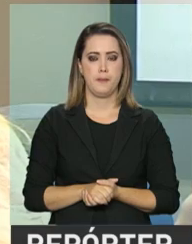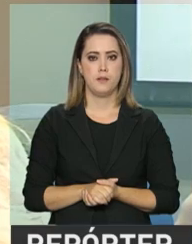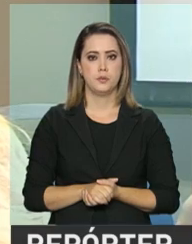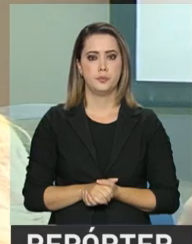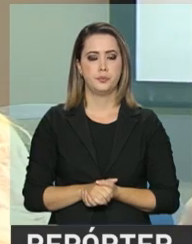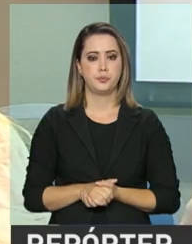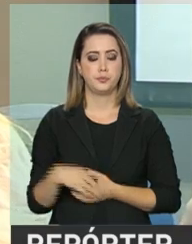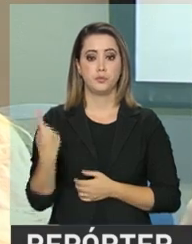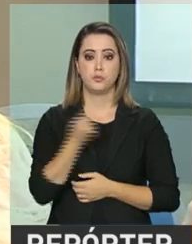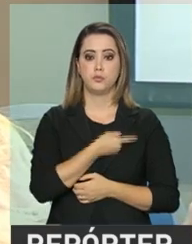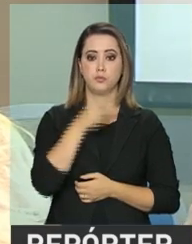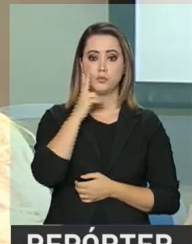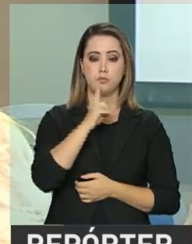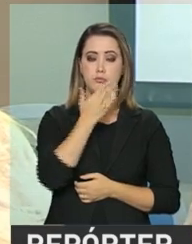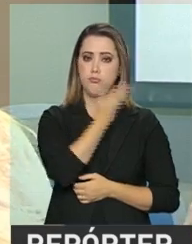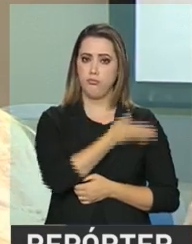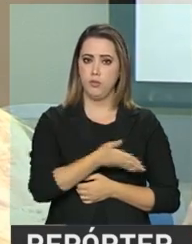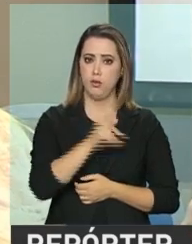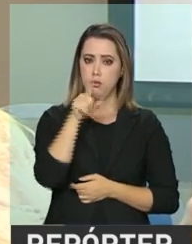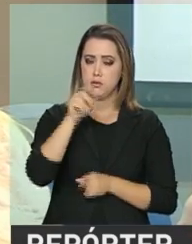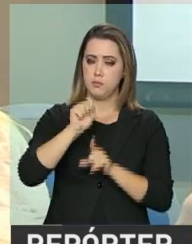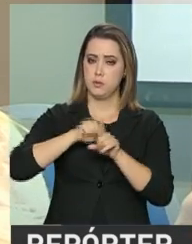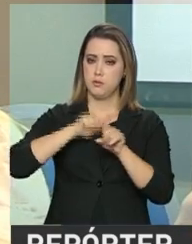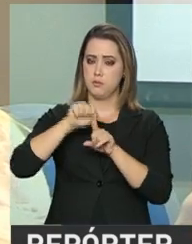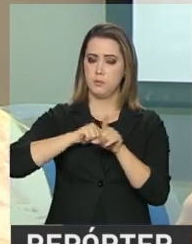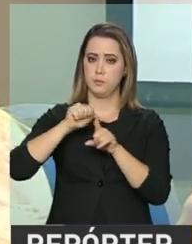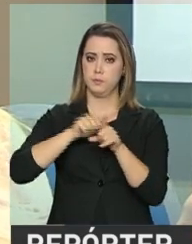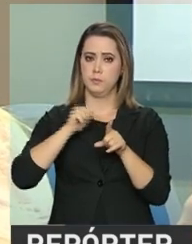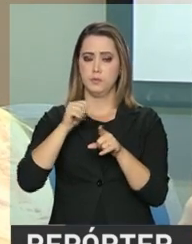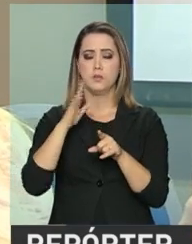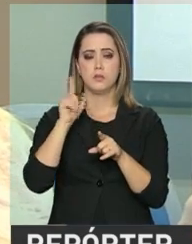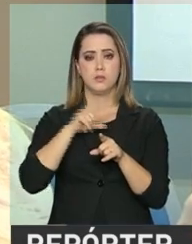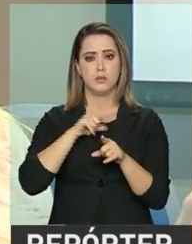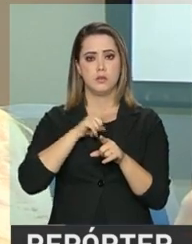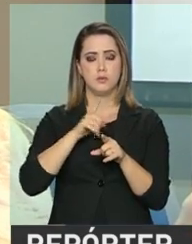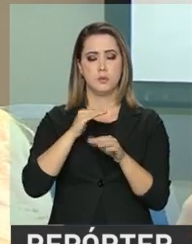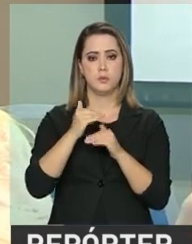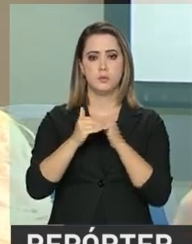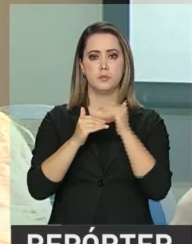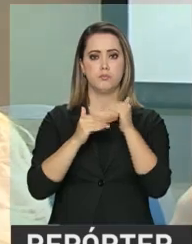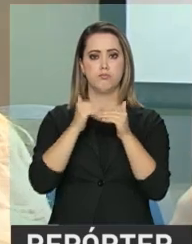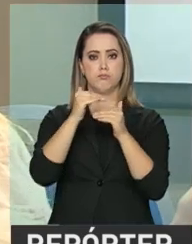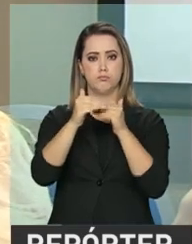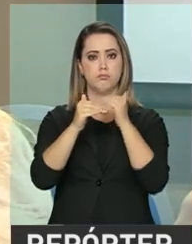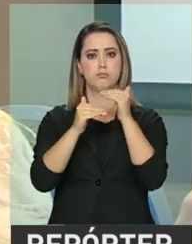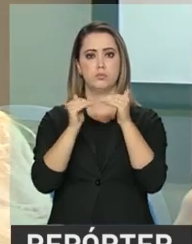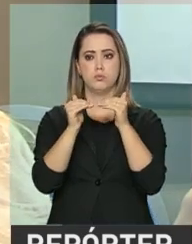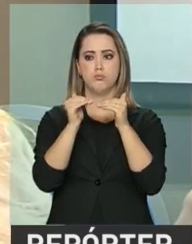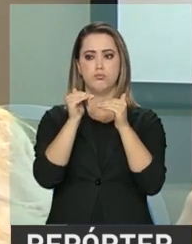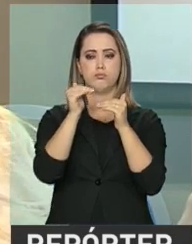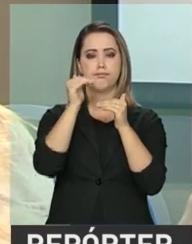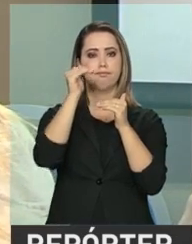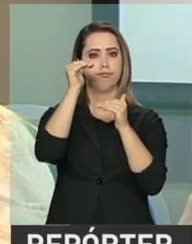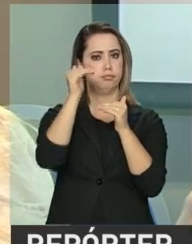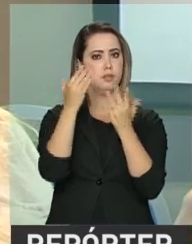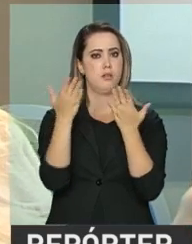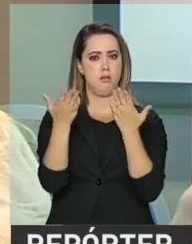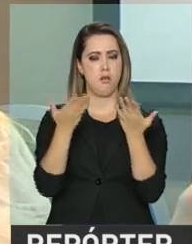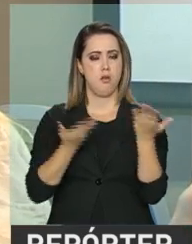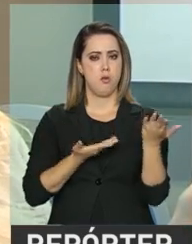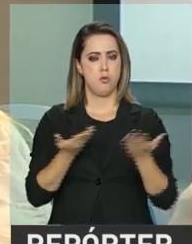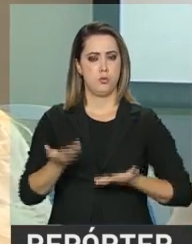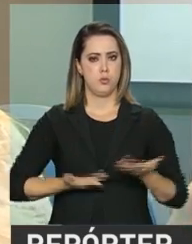O que nós observamos nesse mês foi um maior crescimento nos serviços